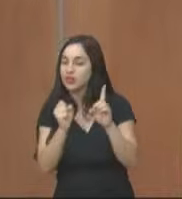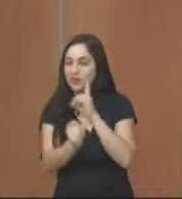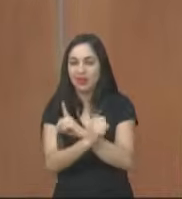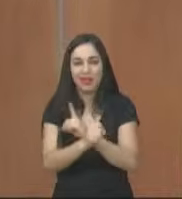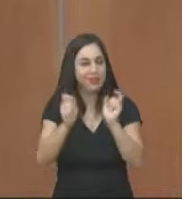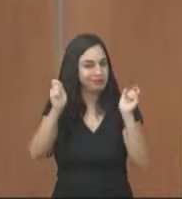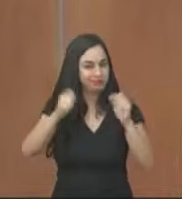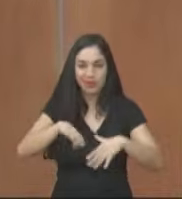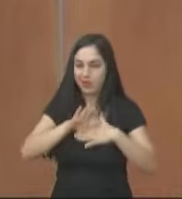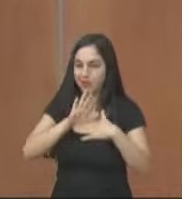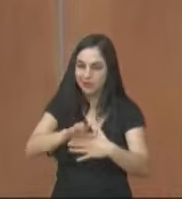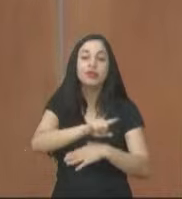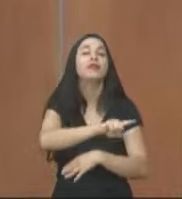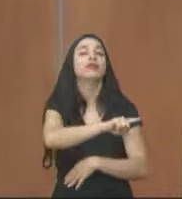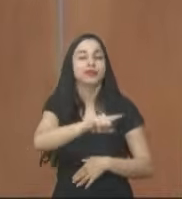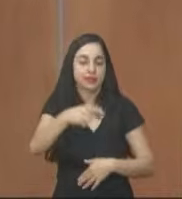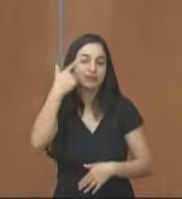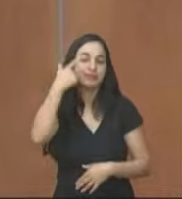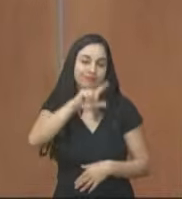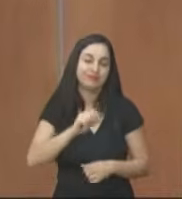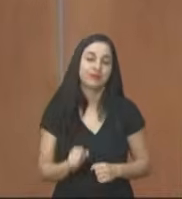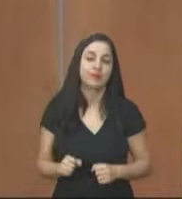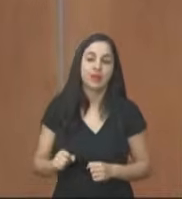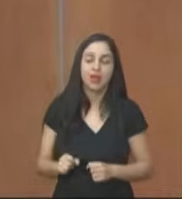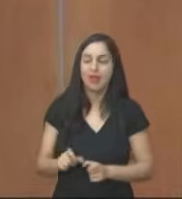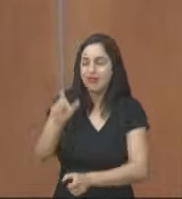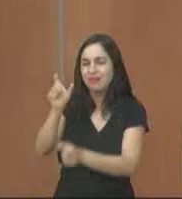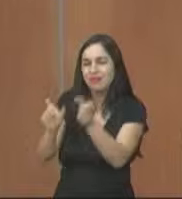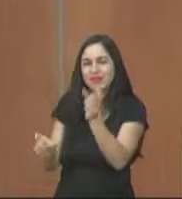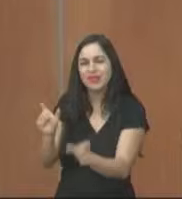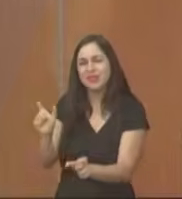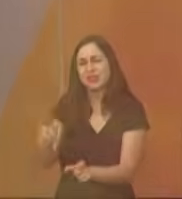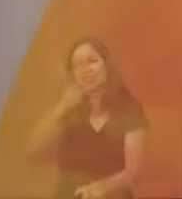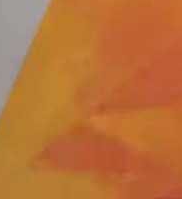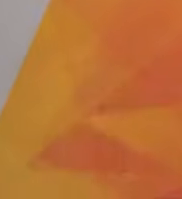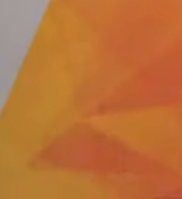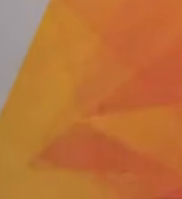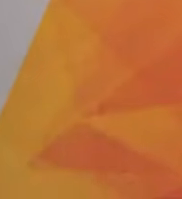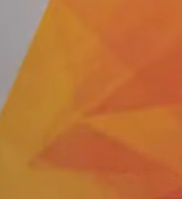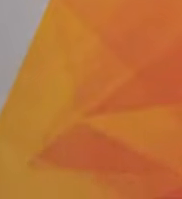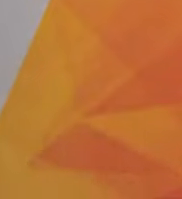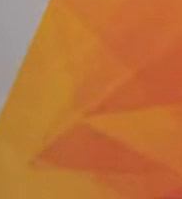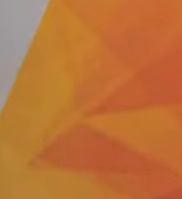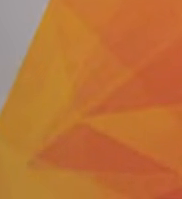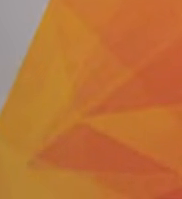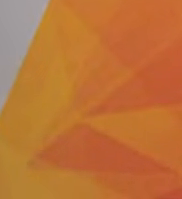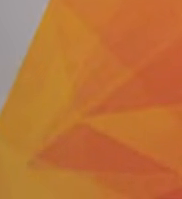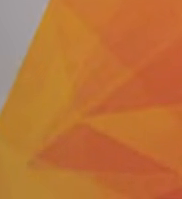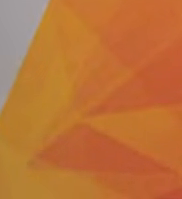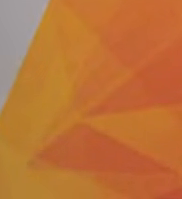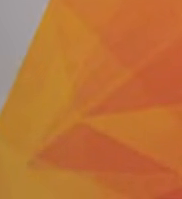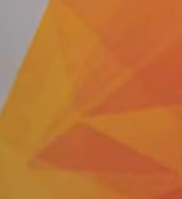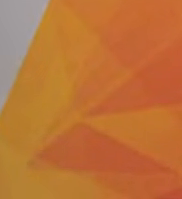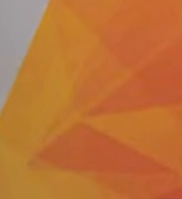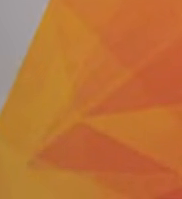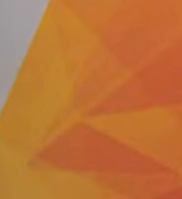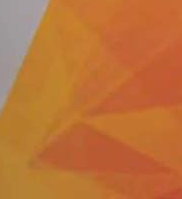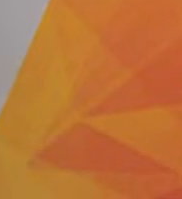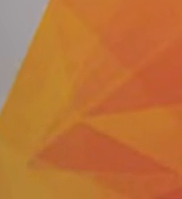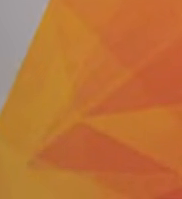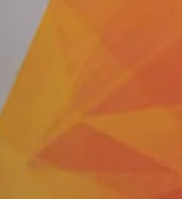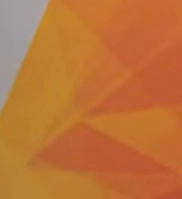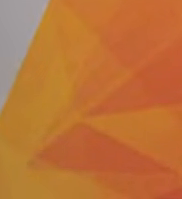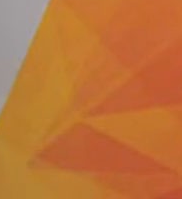Vocês estão salvando pessoas que já estavam desenganadas. E o vereador Gabriel Belém, do